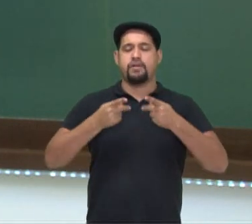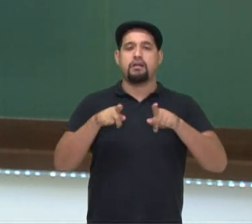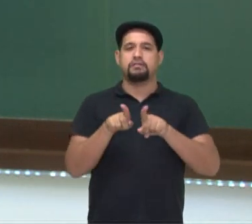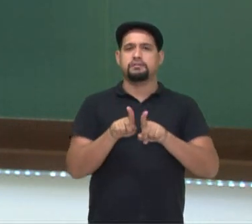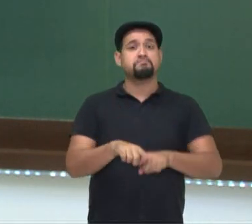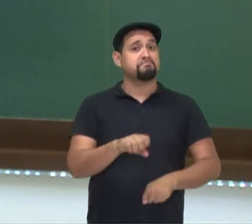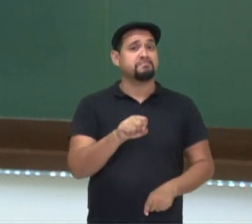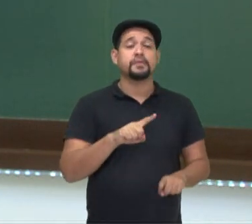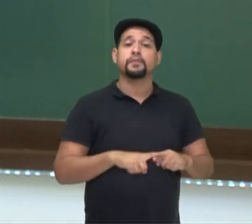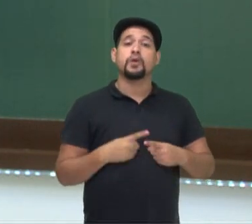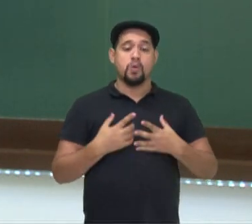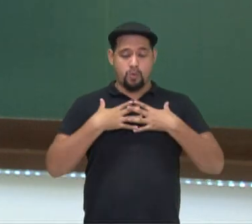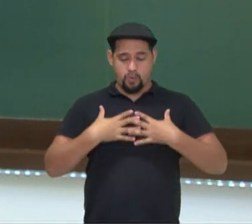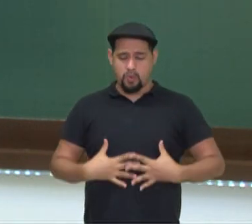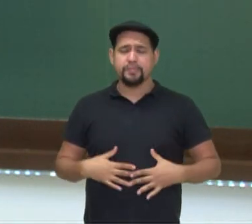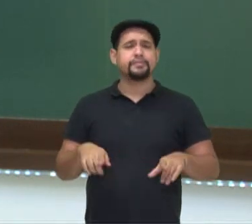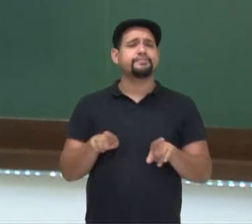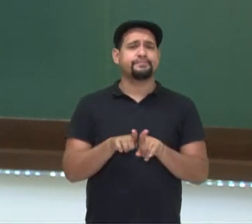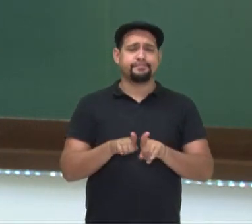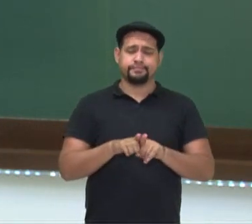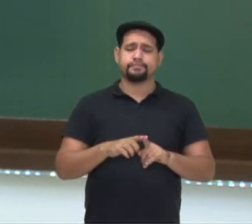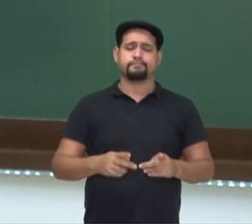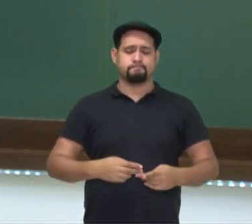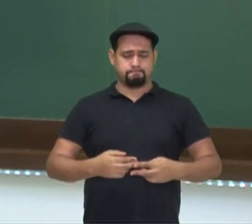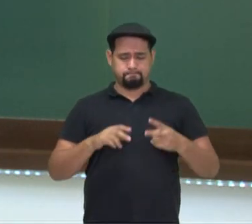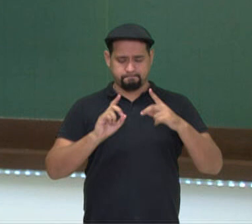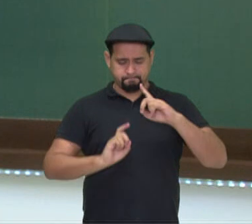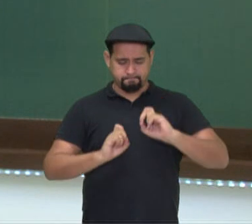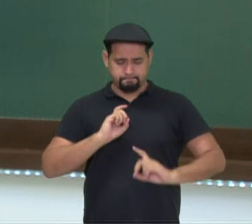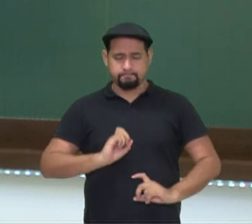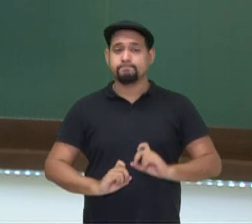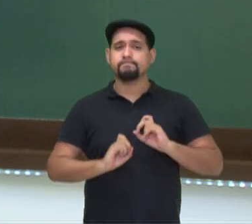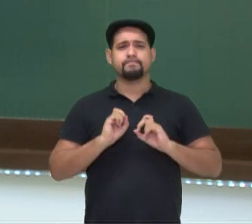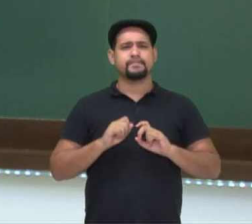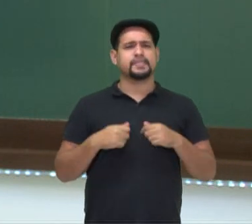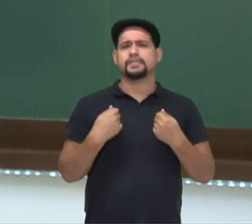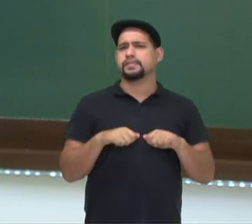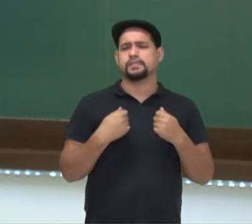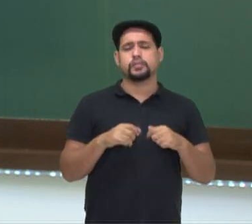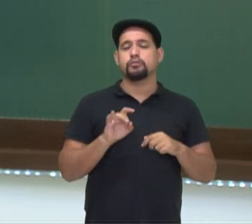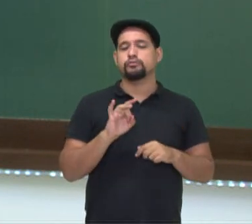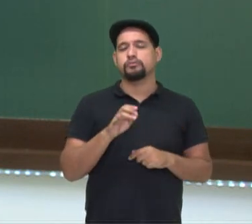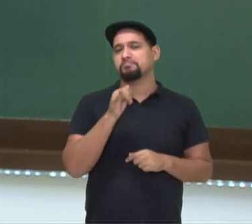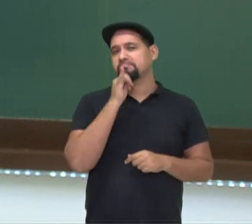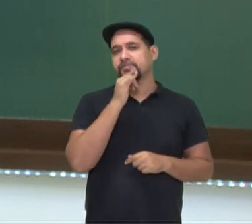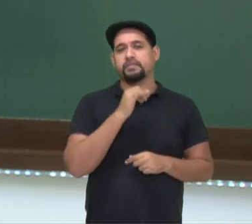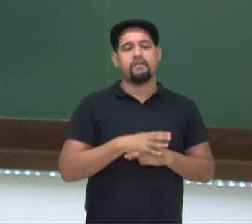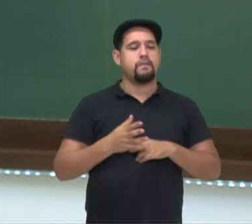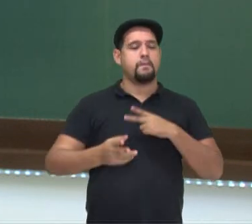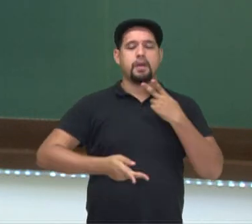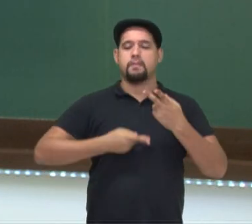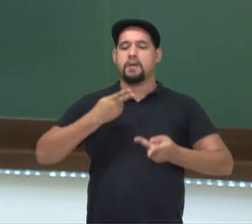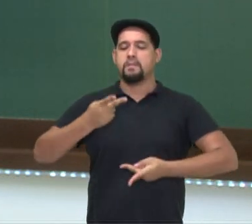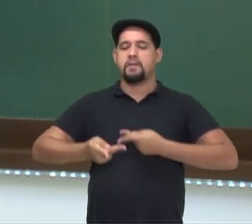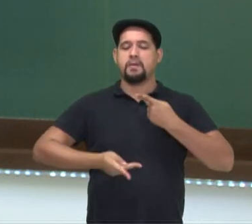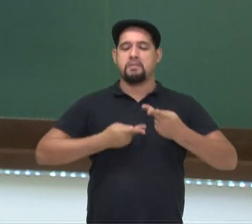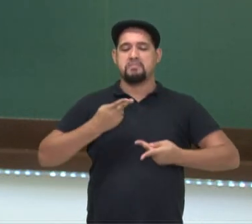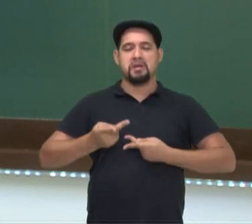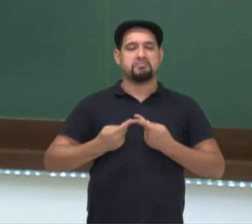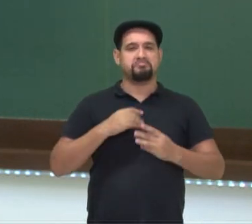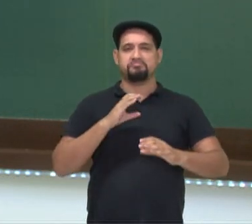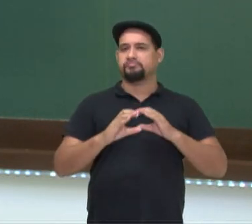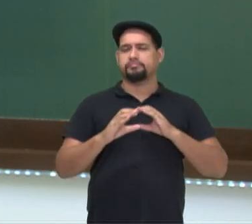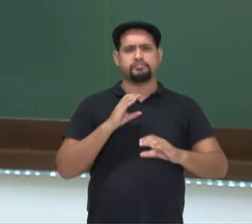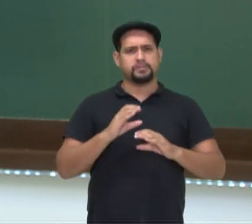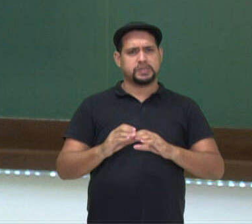Sim, porque o corpo também fala, né? O corpo se expressa. Eu não preciso simplesmente só usar a fala para me comunicar.